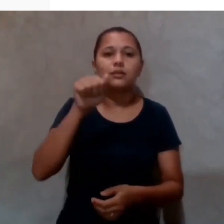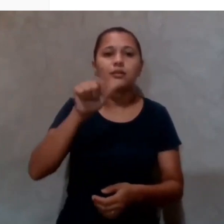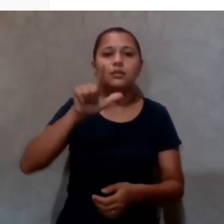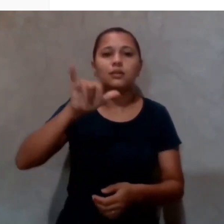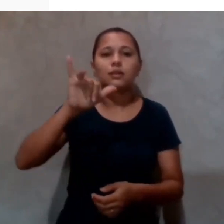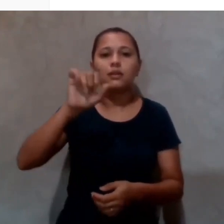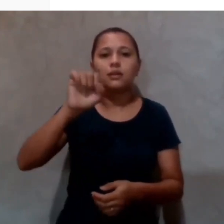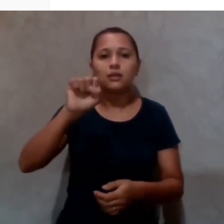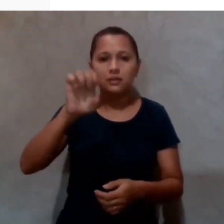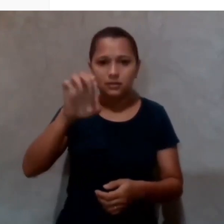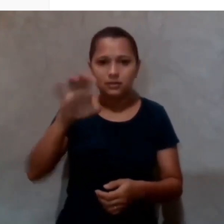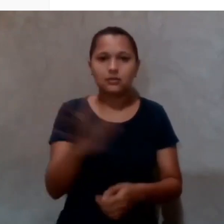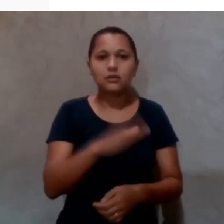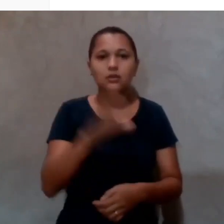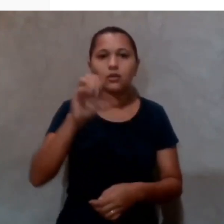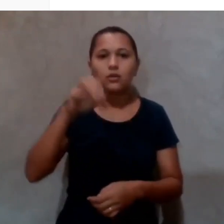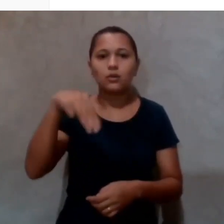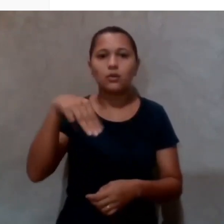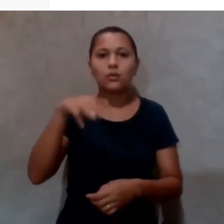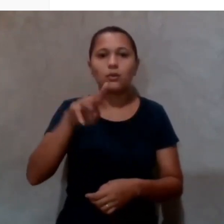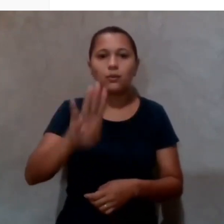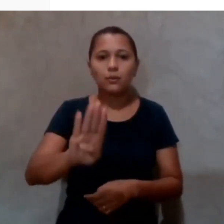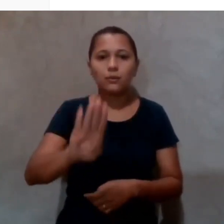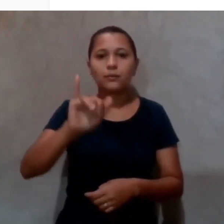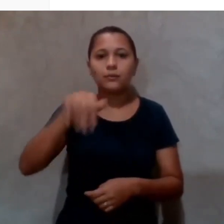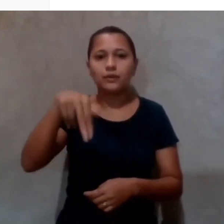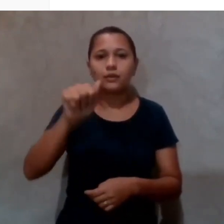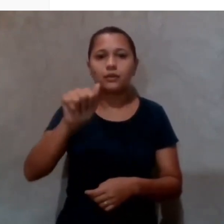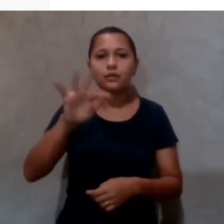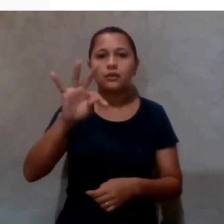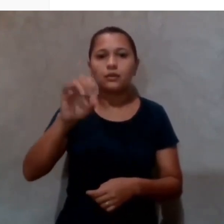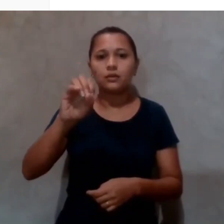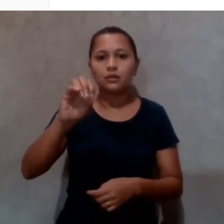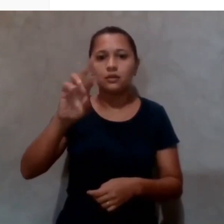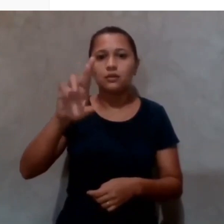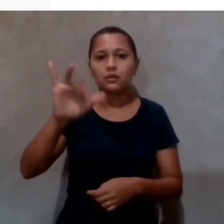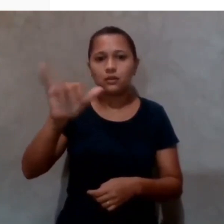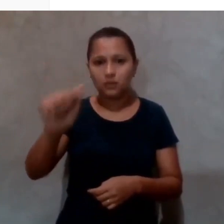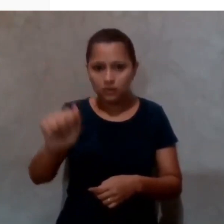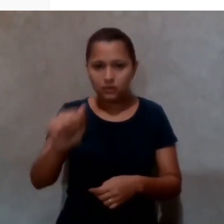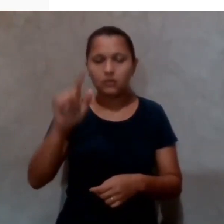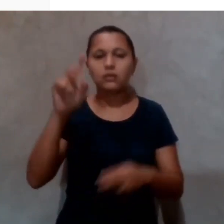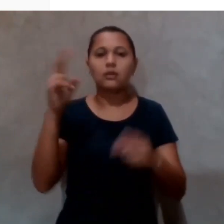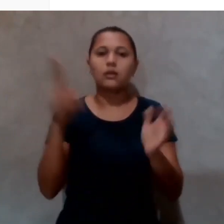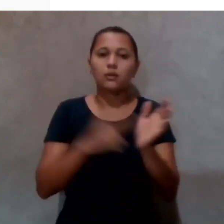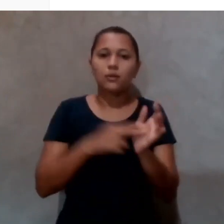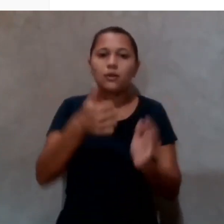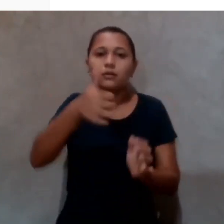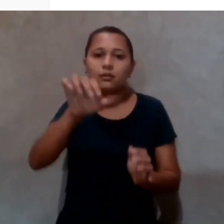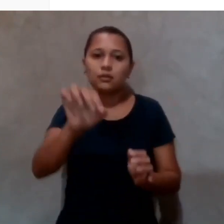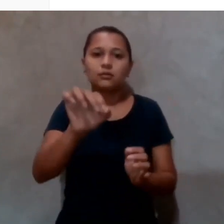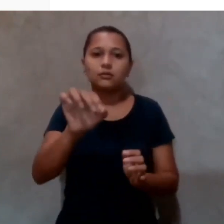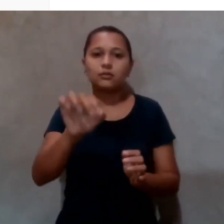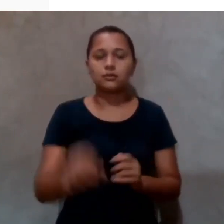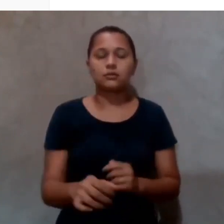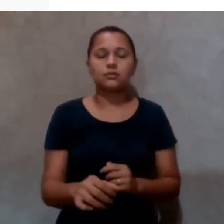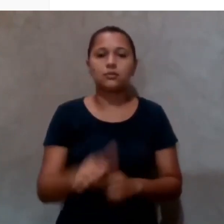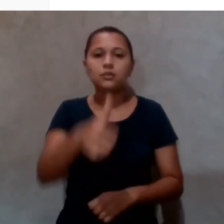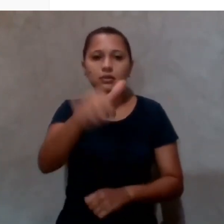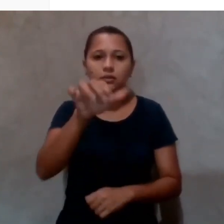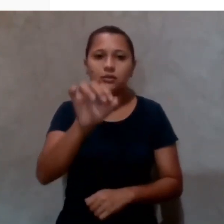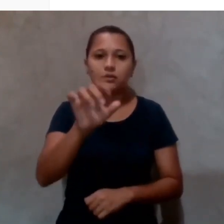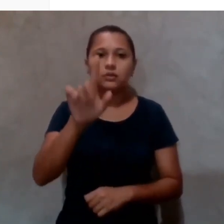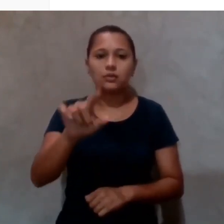tomados 1 a 1 é igual a 10. Esse 10 representa o número de possibilidades da nossa